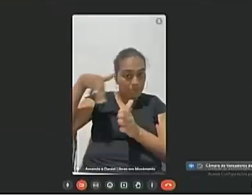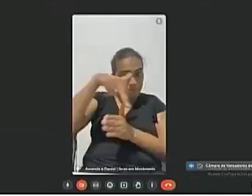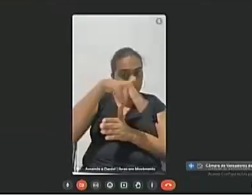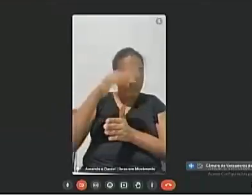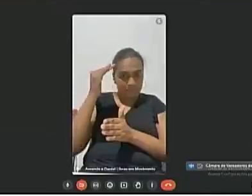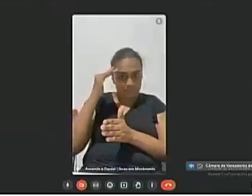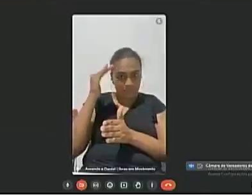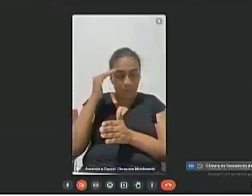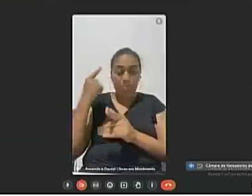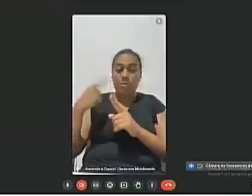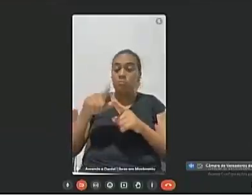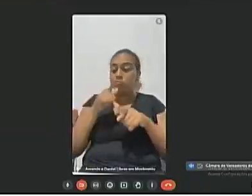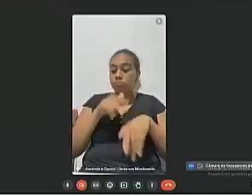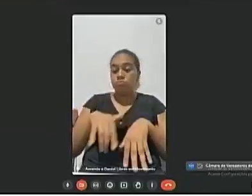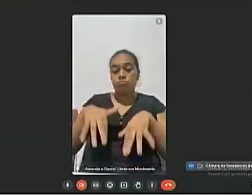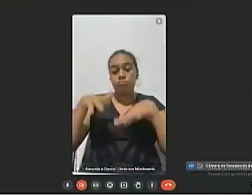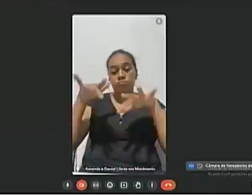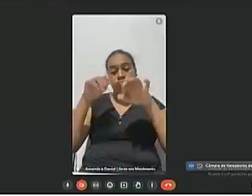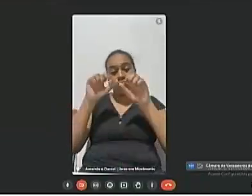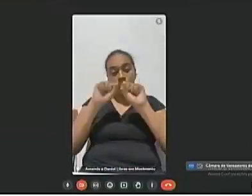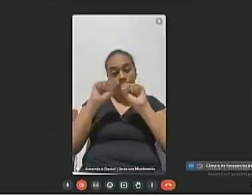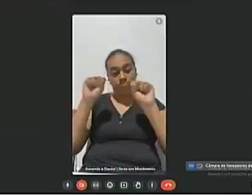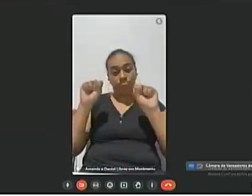enchentes nessas áreas atendidas pelo sistema.